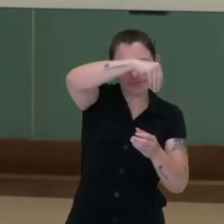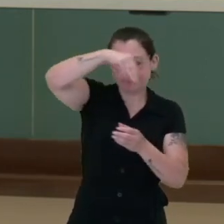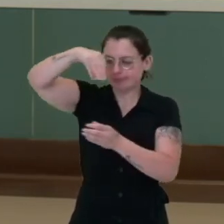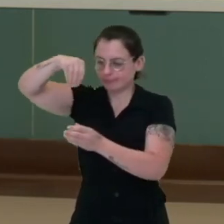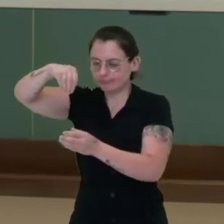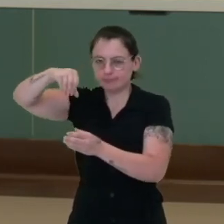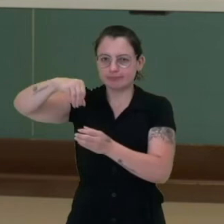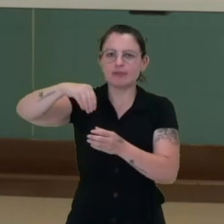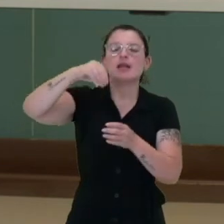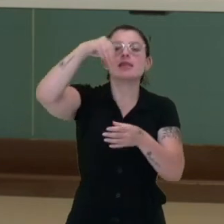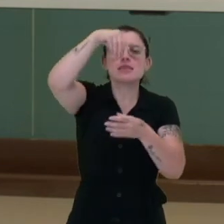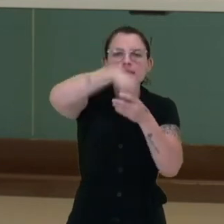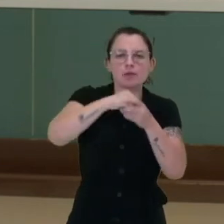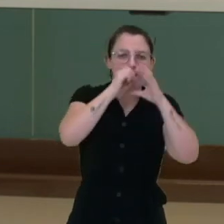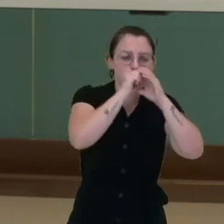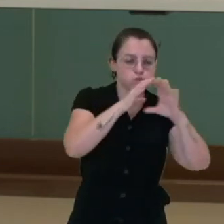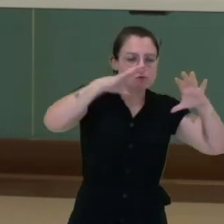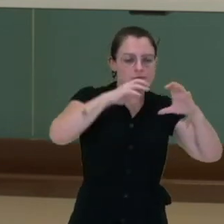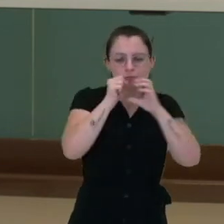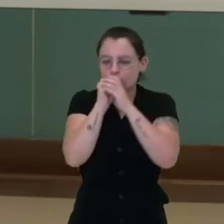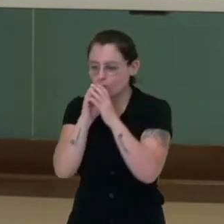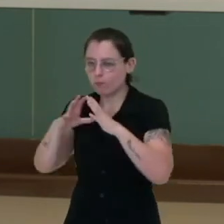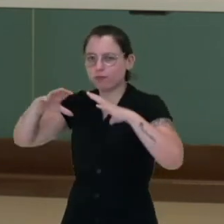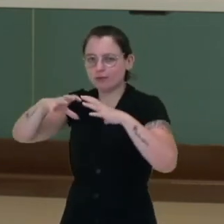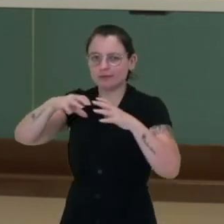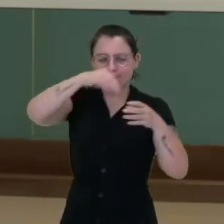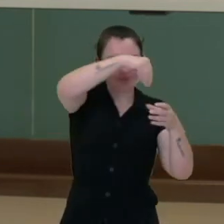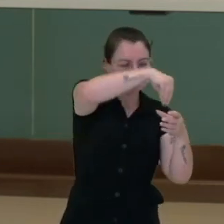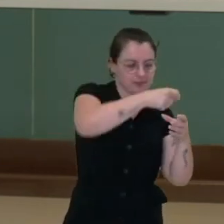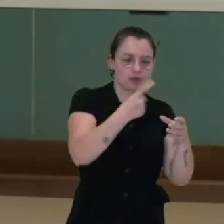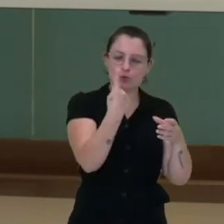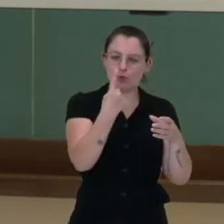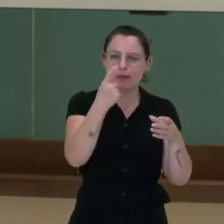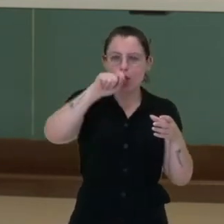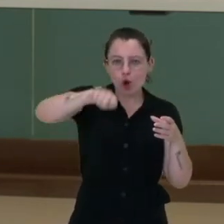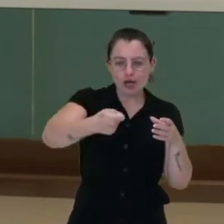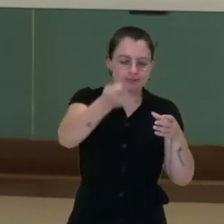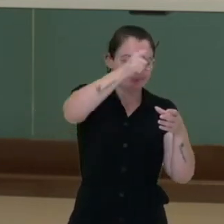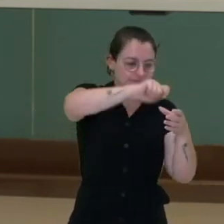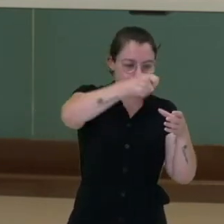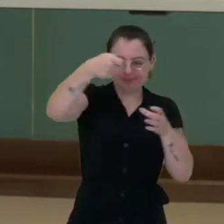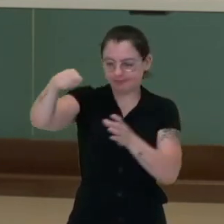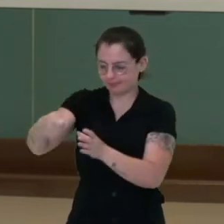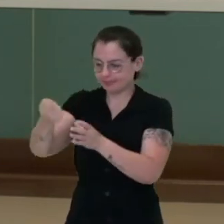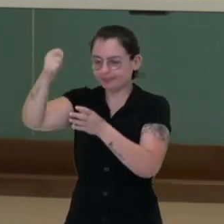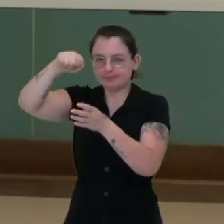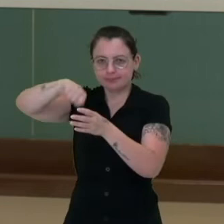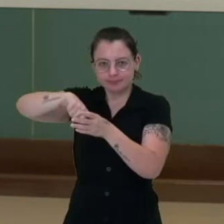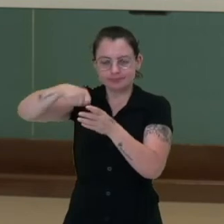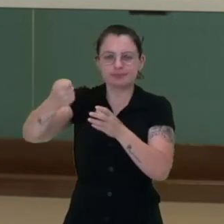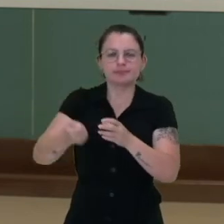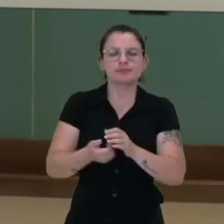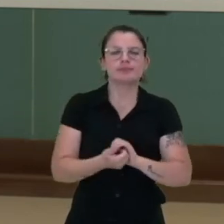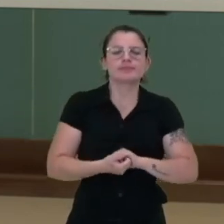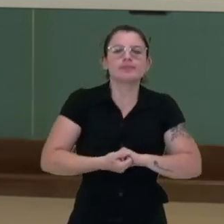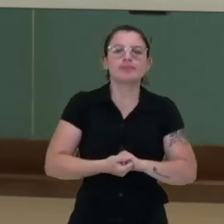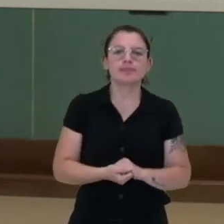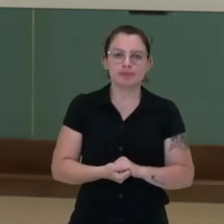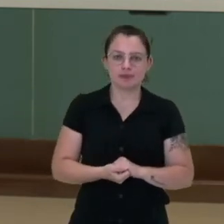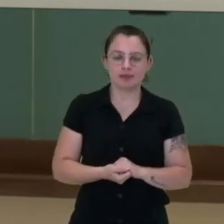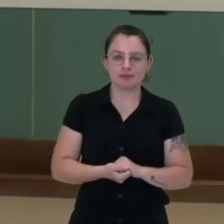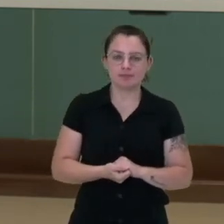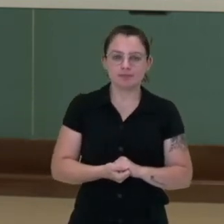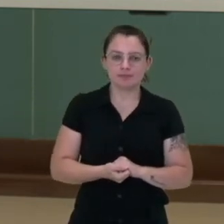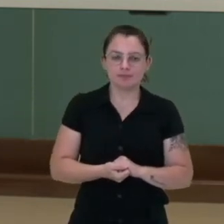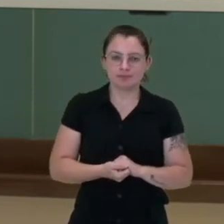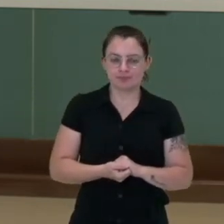garrafas, 2 bexigas, na proporção de 1 colher de bicarbonato para cada 100 ml de vinagre.